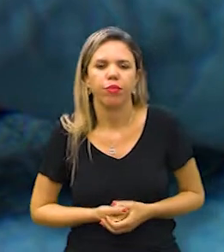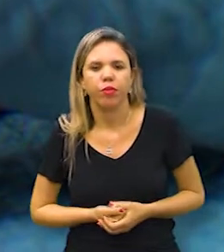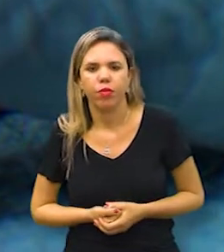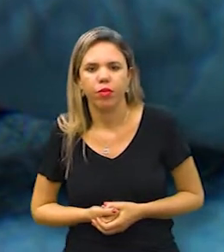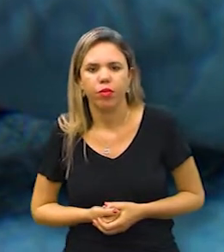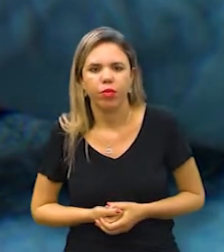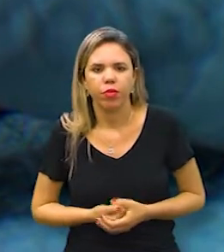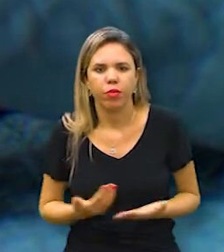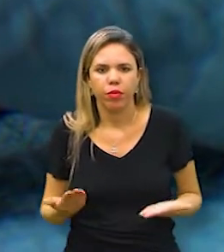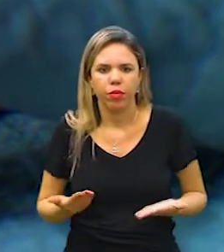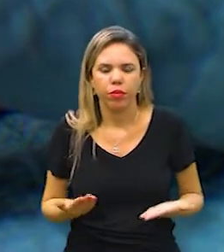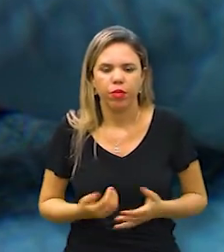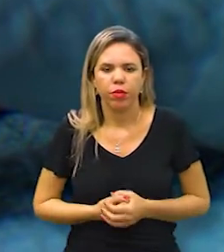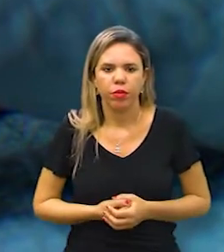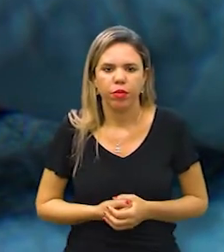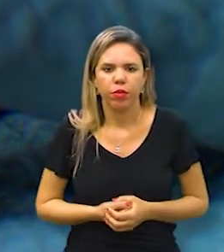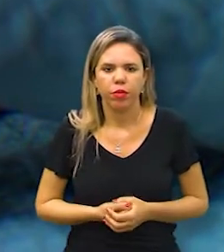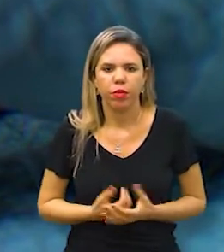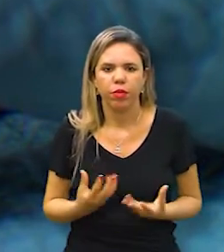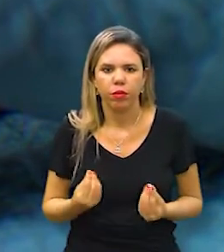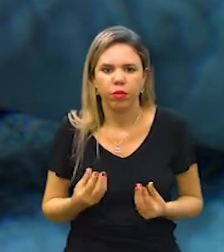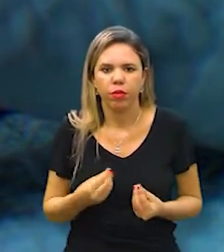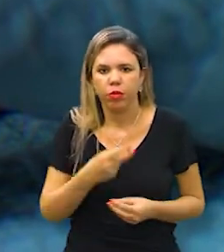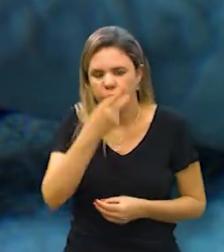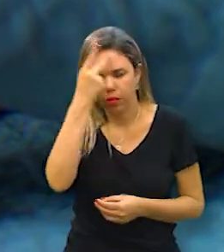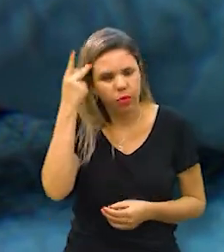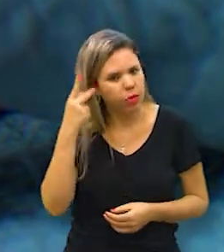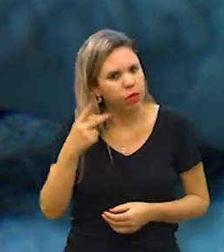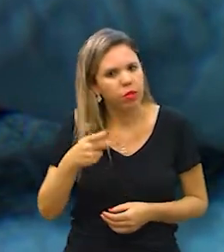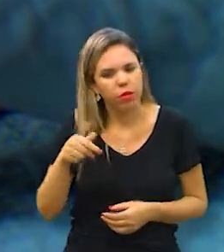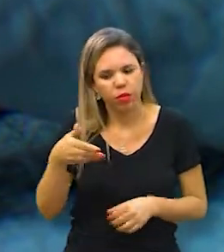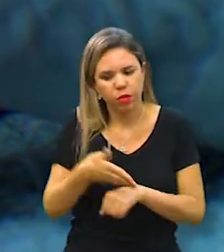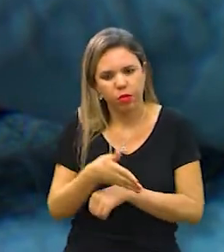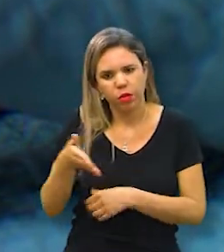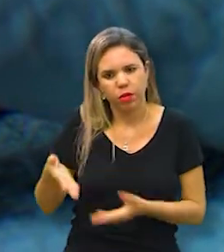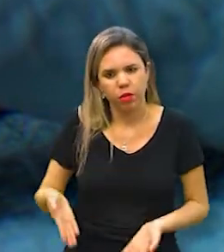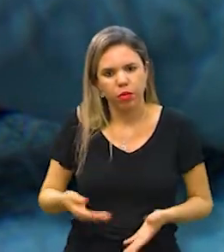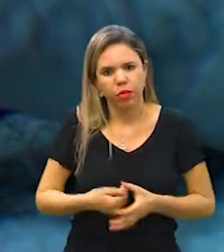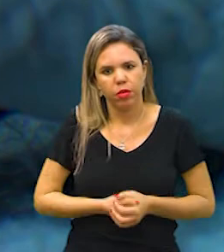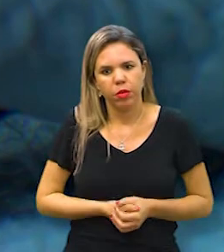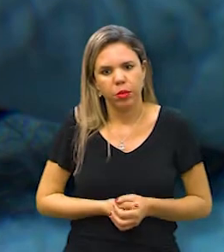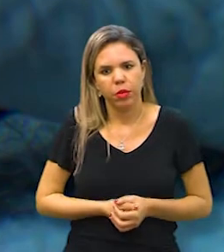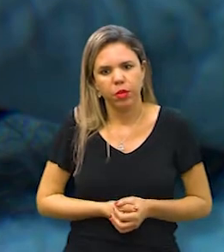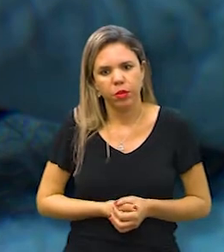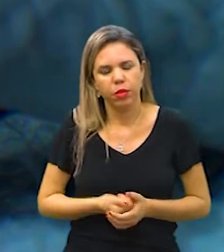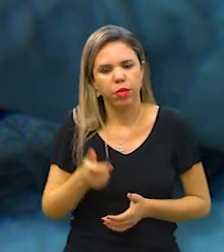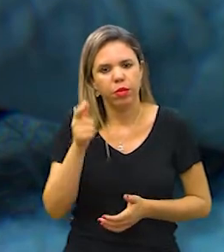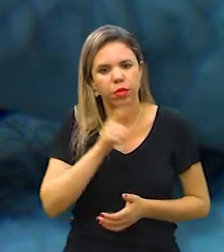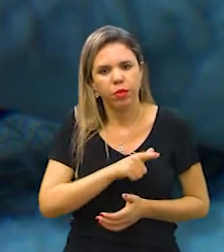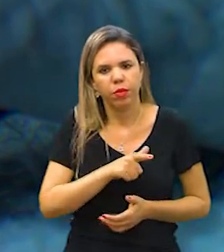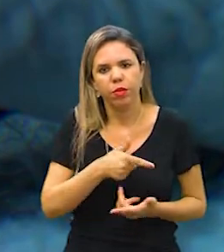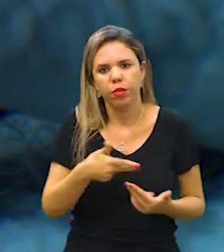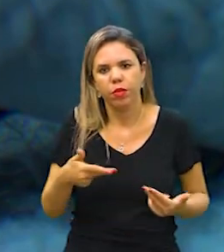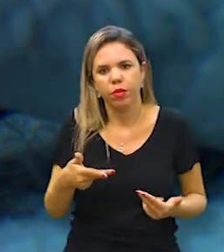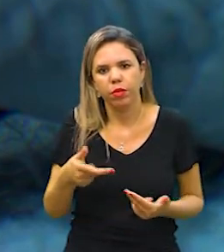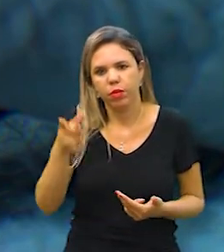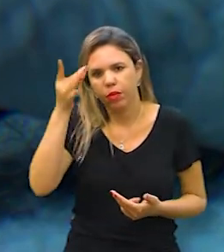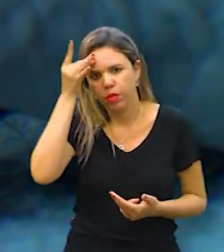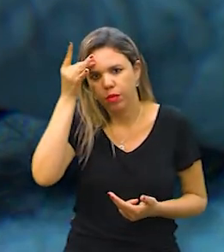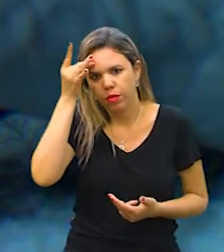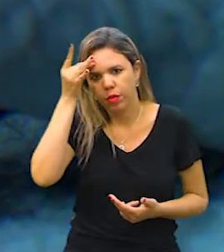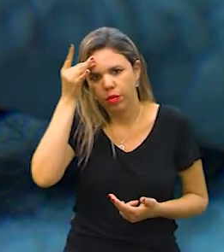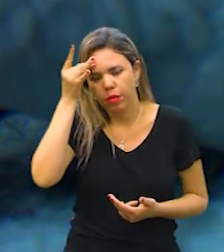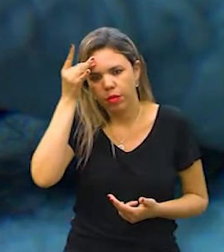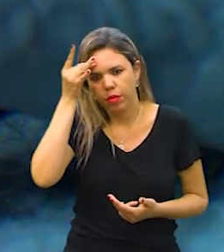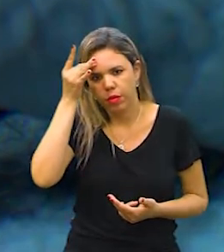E Porque eu agora. sei que muitas pessoas que por aqui passaram ganharam alguma coisa, entendeu?